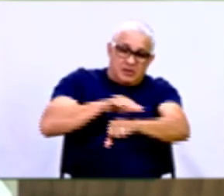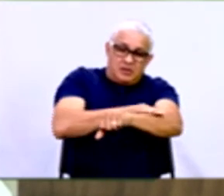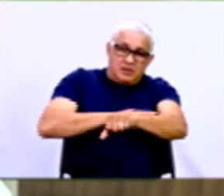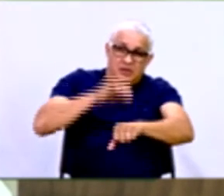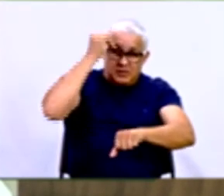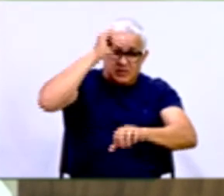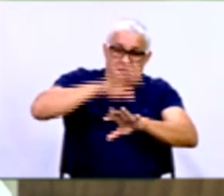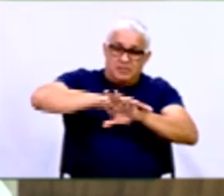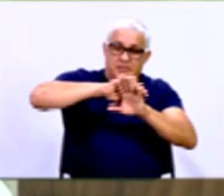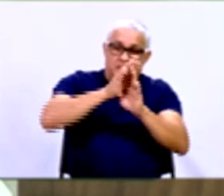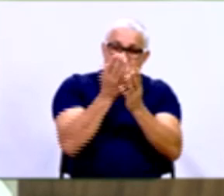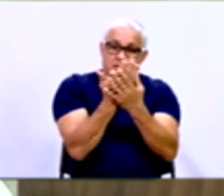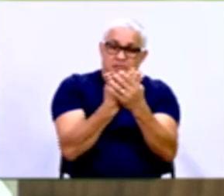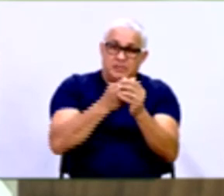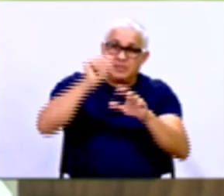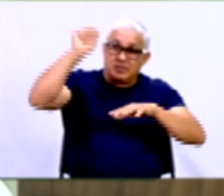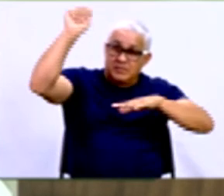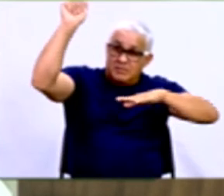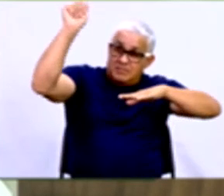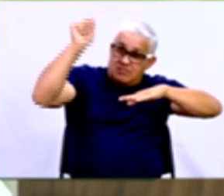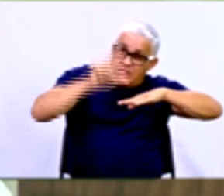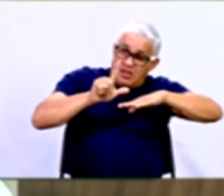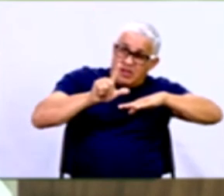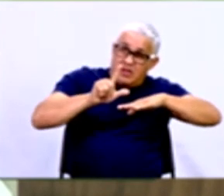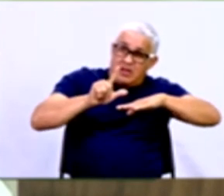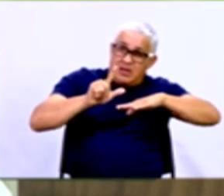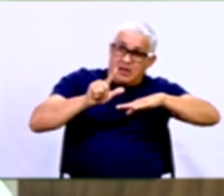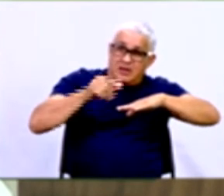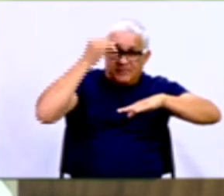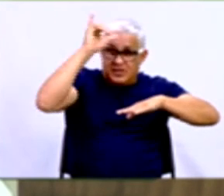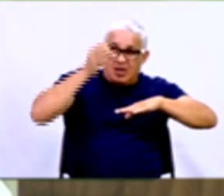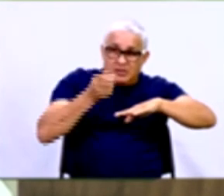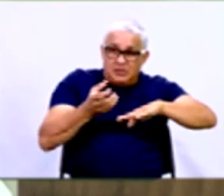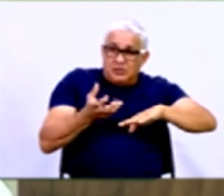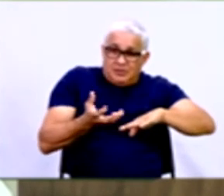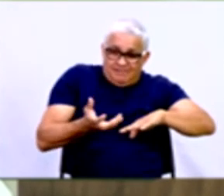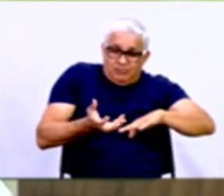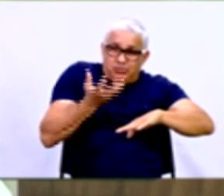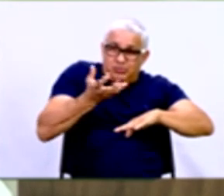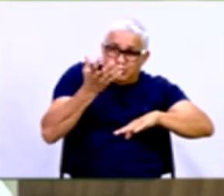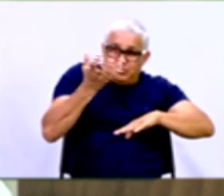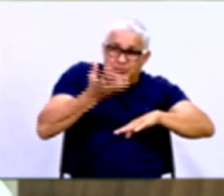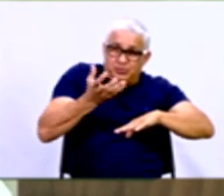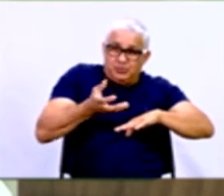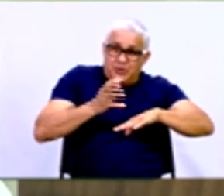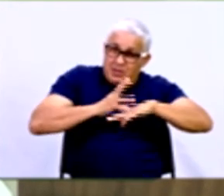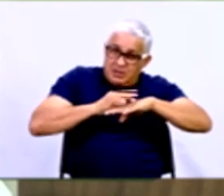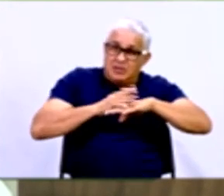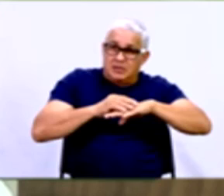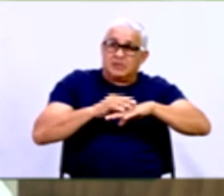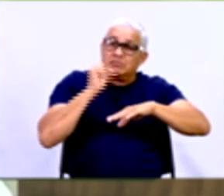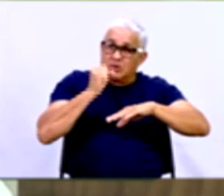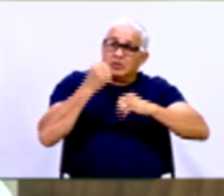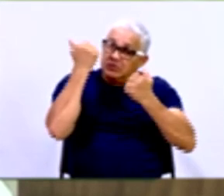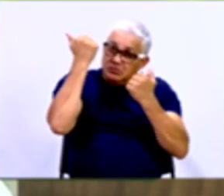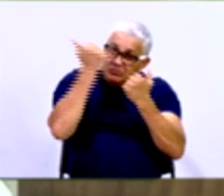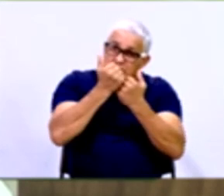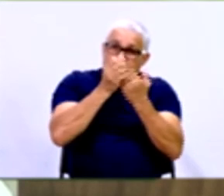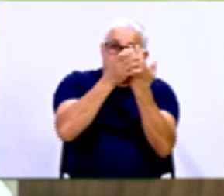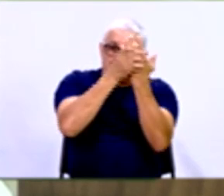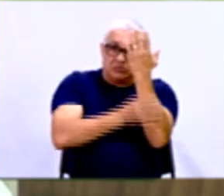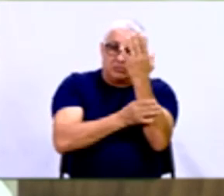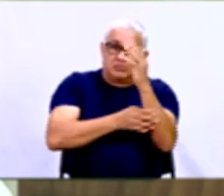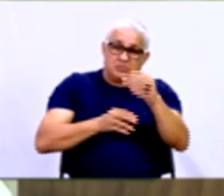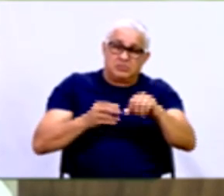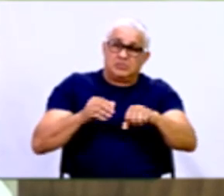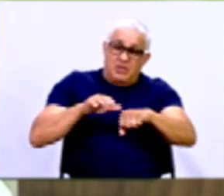mãos para que o sol não vá causar queimaduras. Esse é um tipo de creme protetor que pode ser utilizado no lugar de uma luva. Ao invés de utilizar